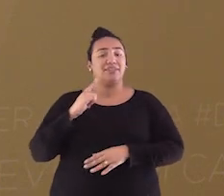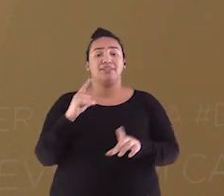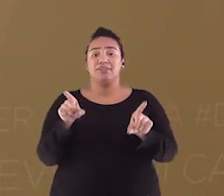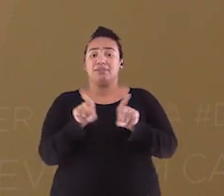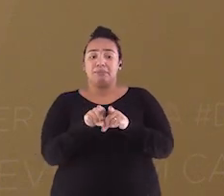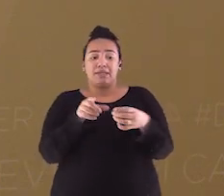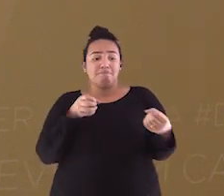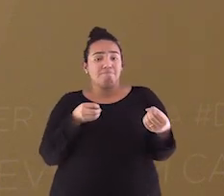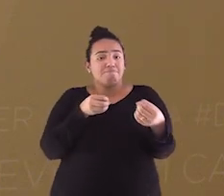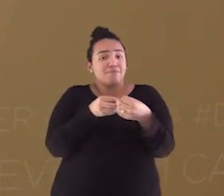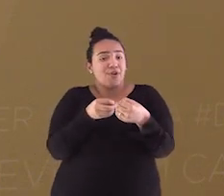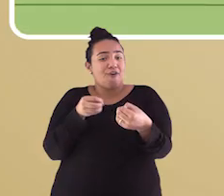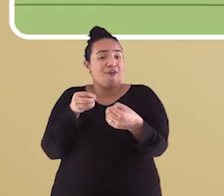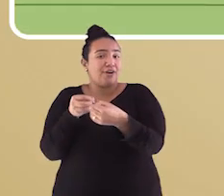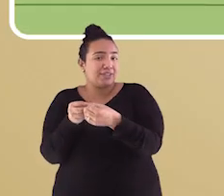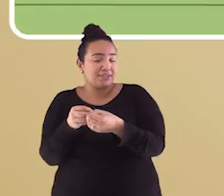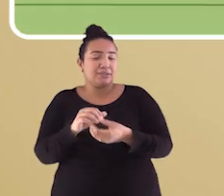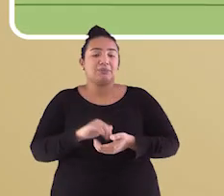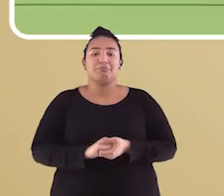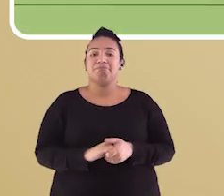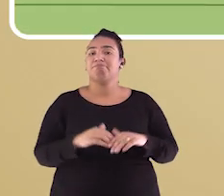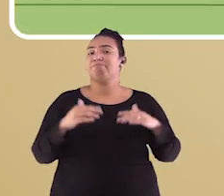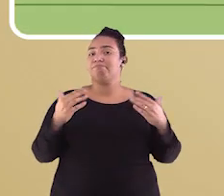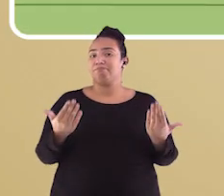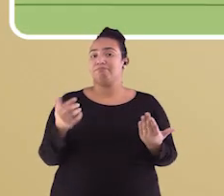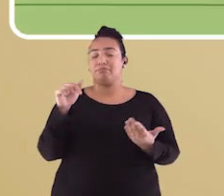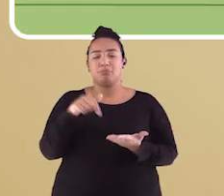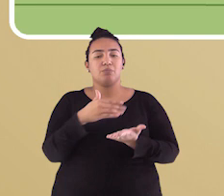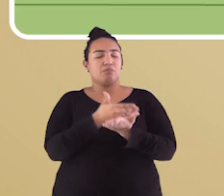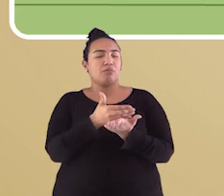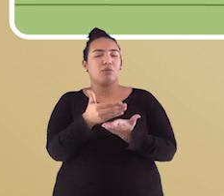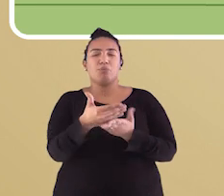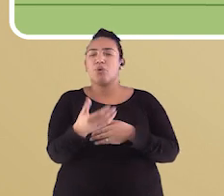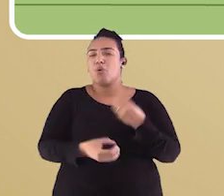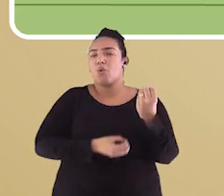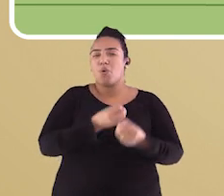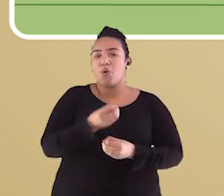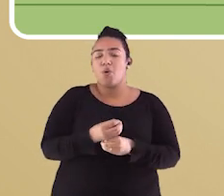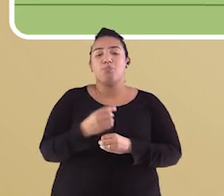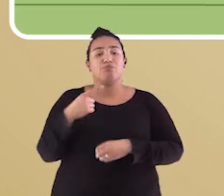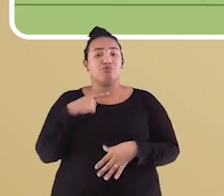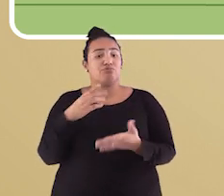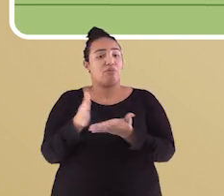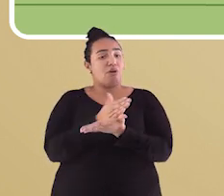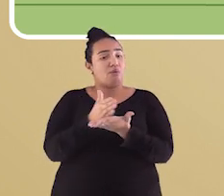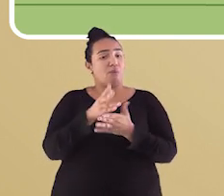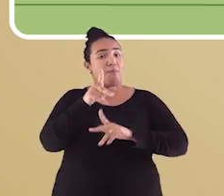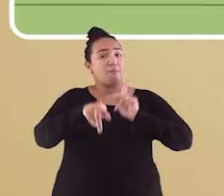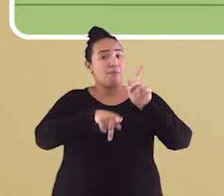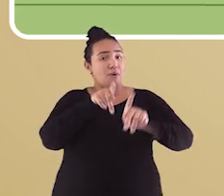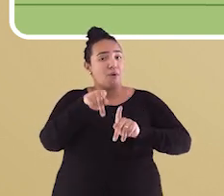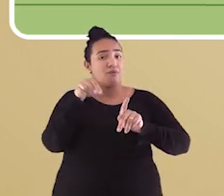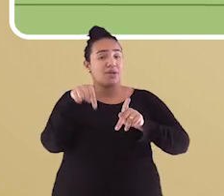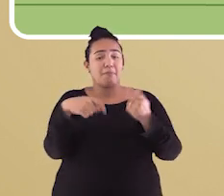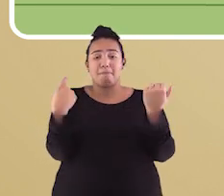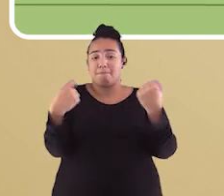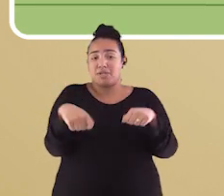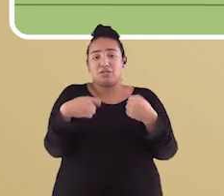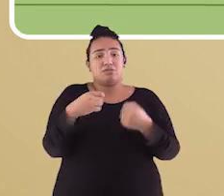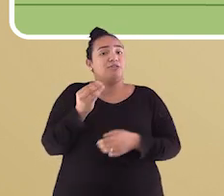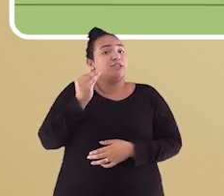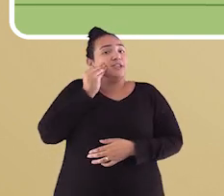próximos uns dos outros. Para que isso se iniciasse, alguns povos precisaram arriscar suas